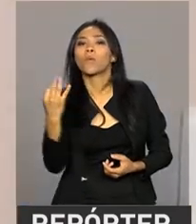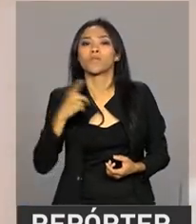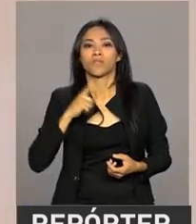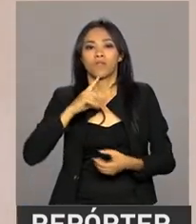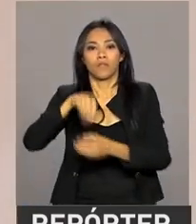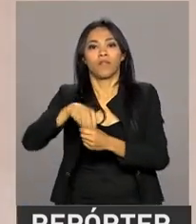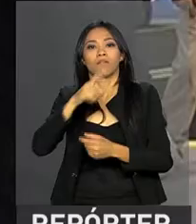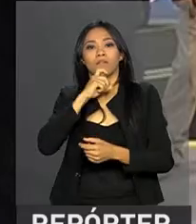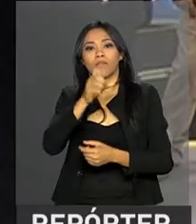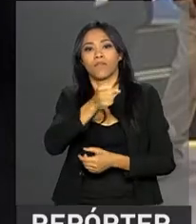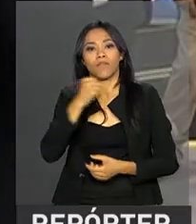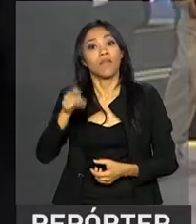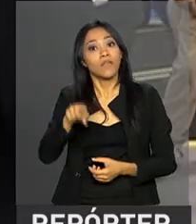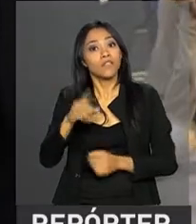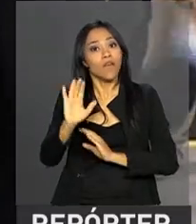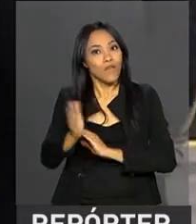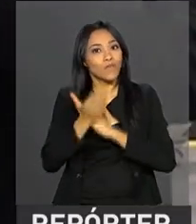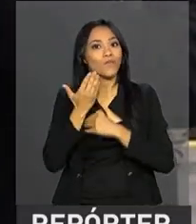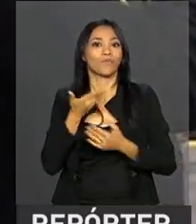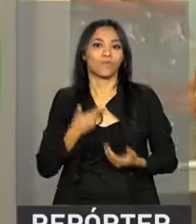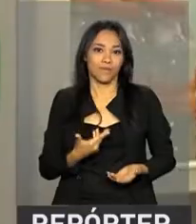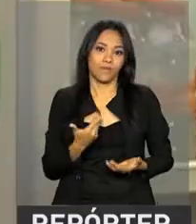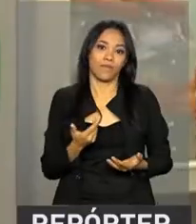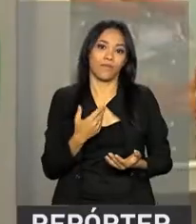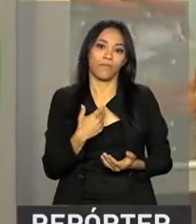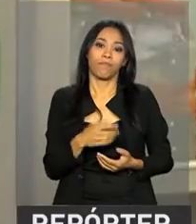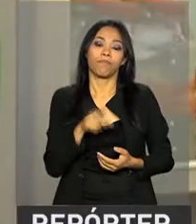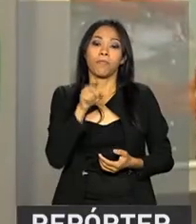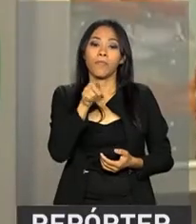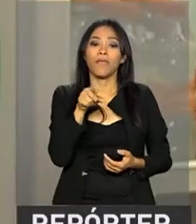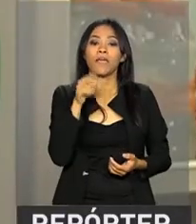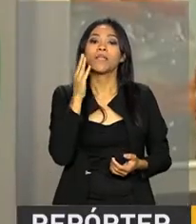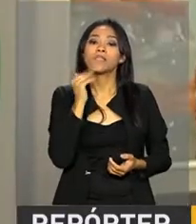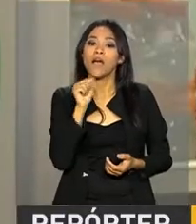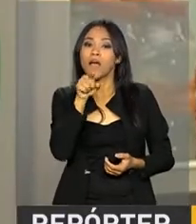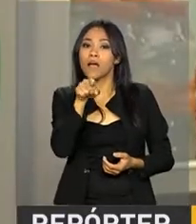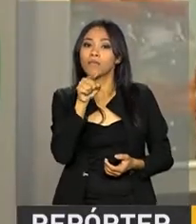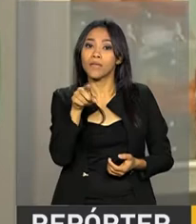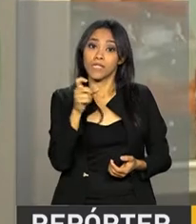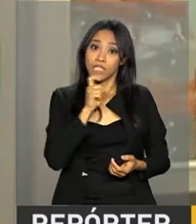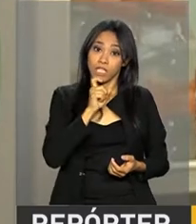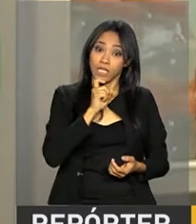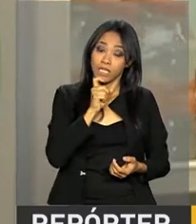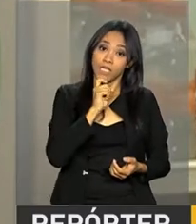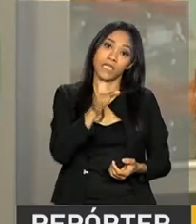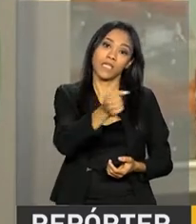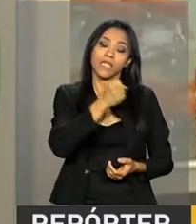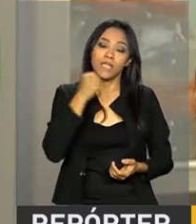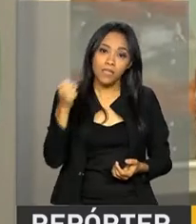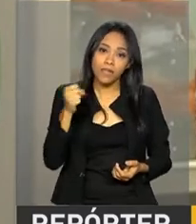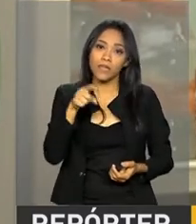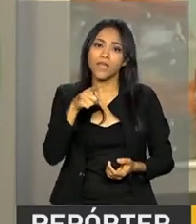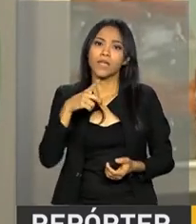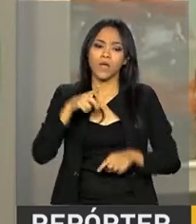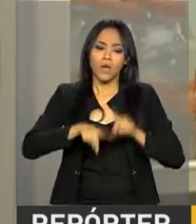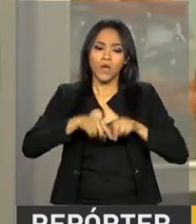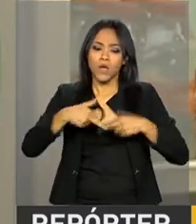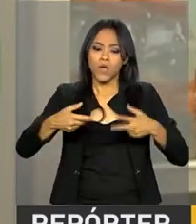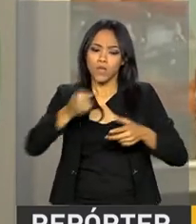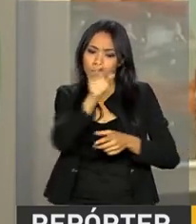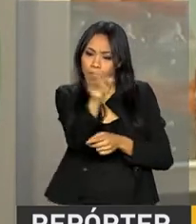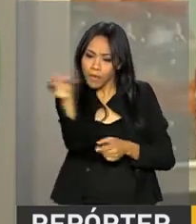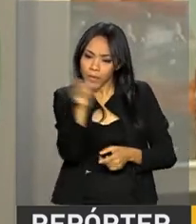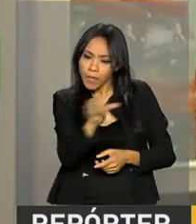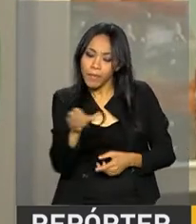otimizar o uso do eletrodoméstico ele pode identificar rapidamente essa geladeira onde os produtos que estão ali dentro estão sendo vendidos é